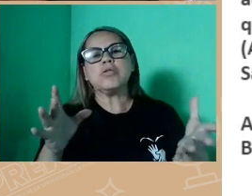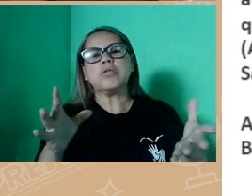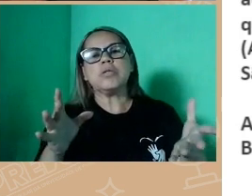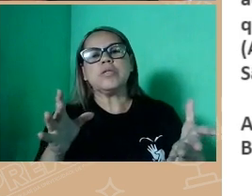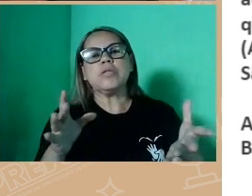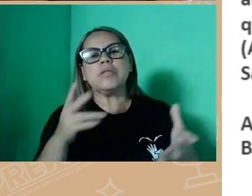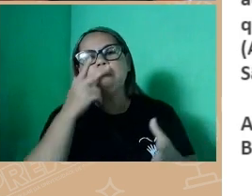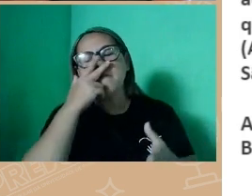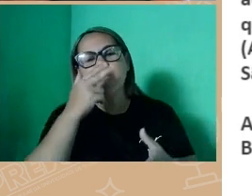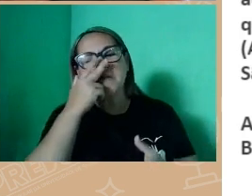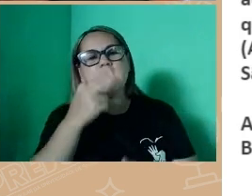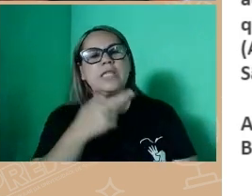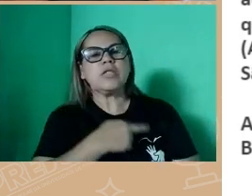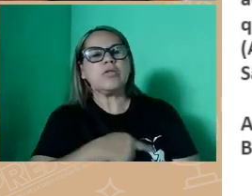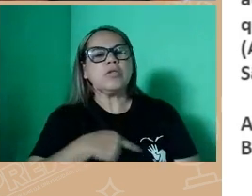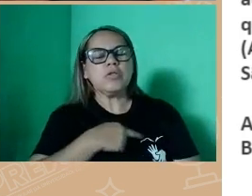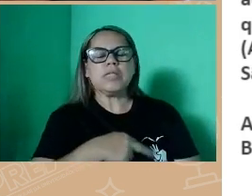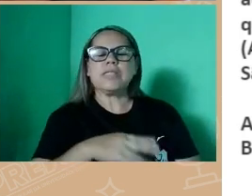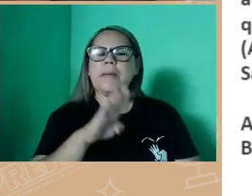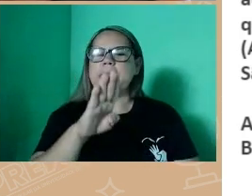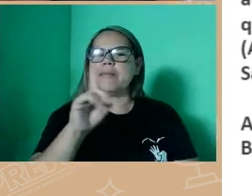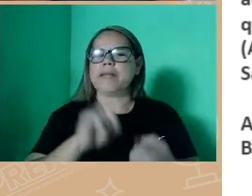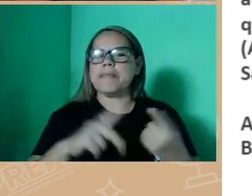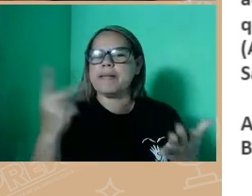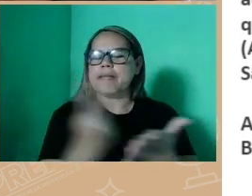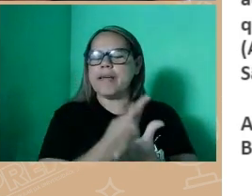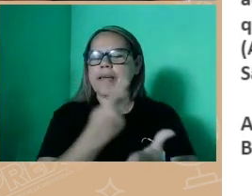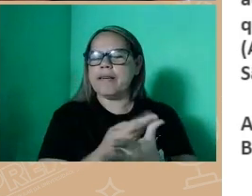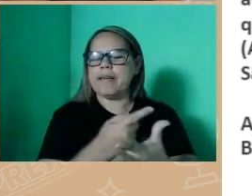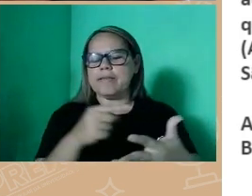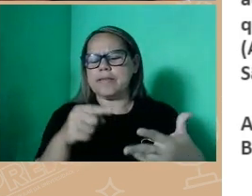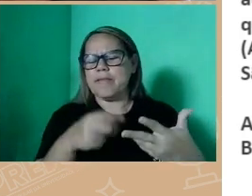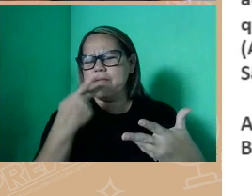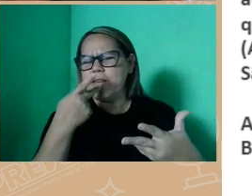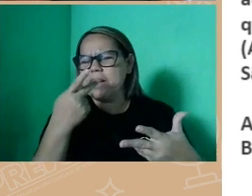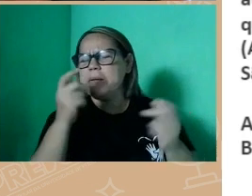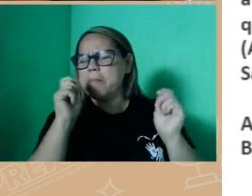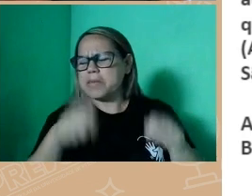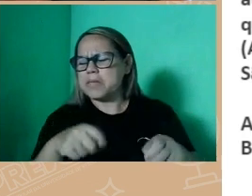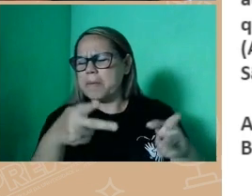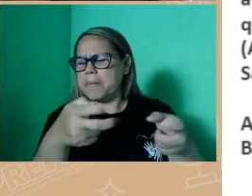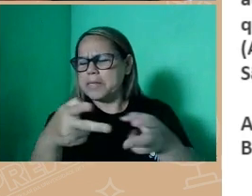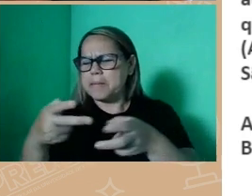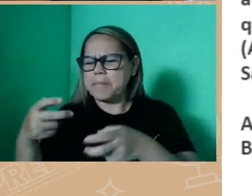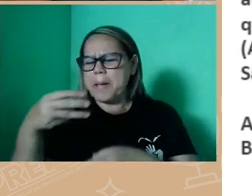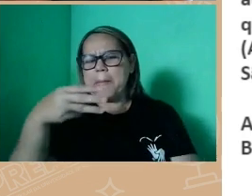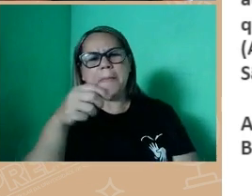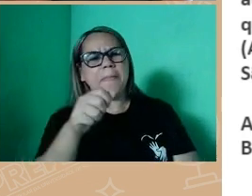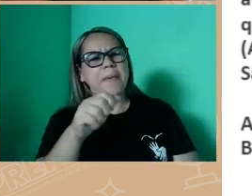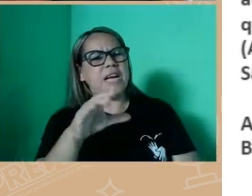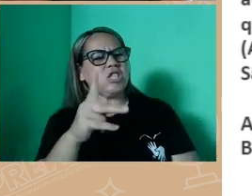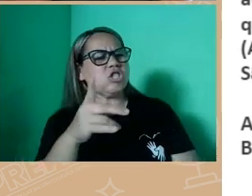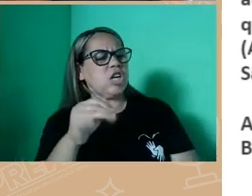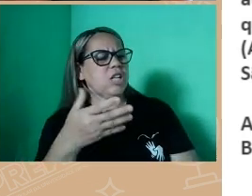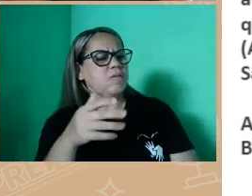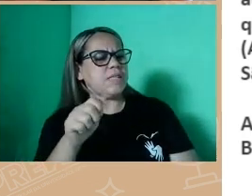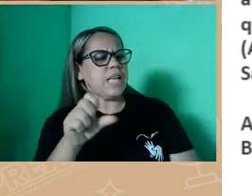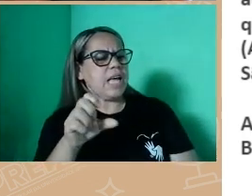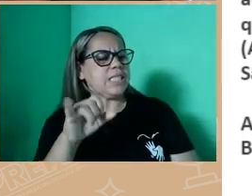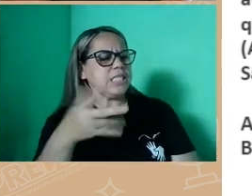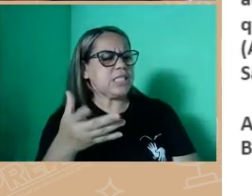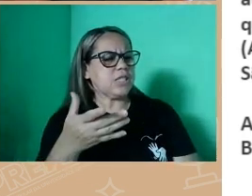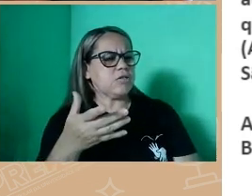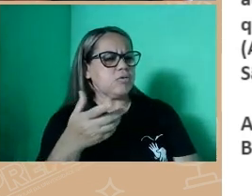letra B ela também está errada ela diz no trecho que dá para perceber Machado de Assis o autor do texto na verdade no